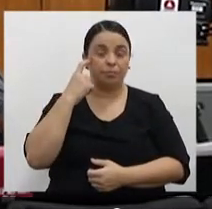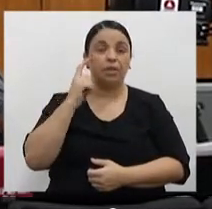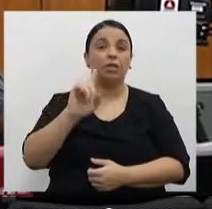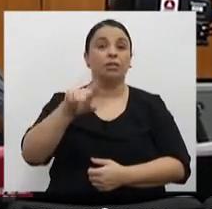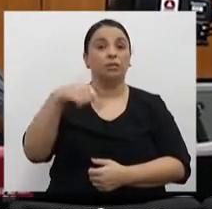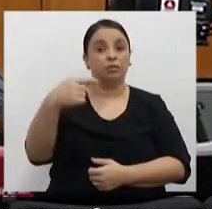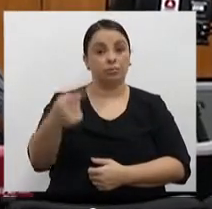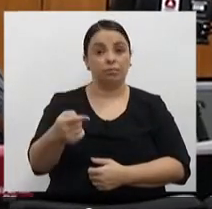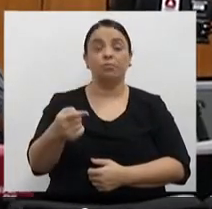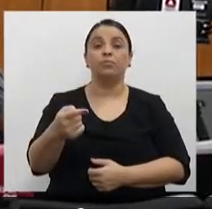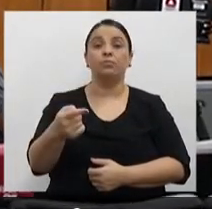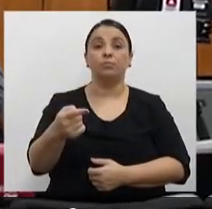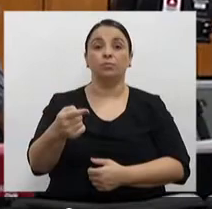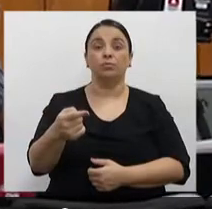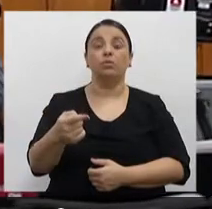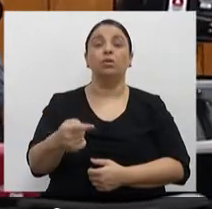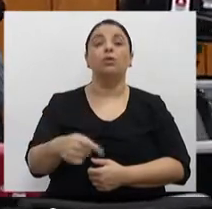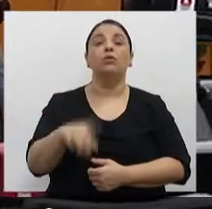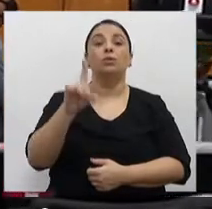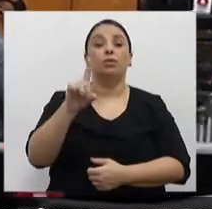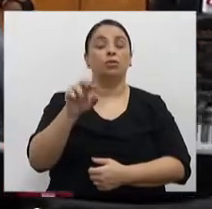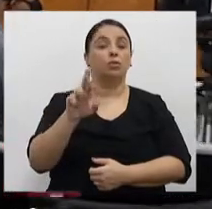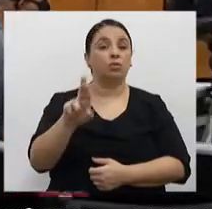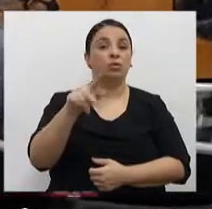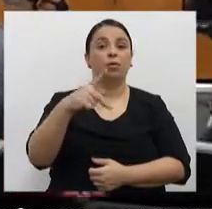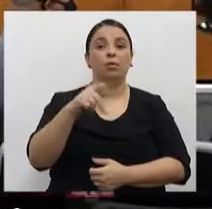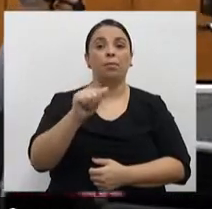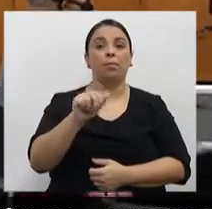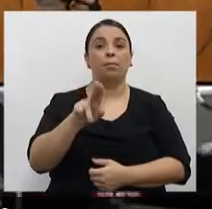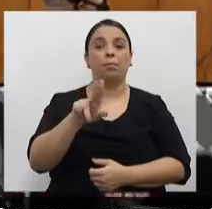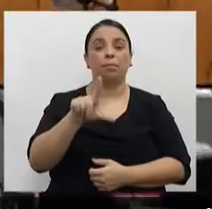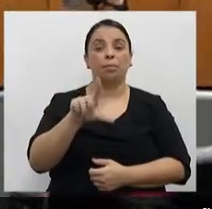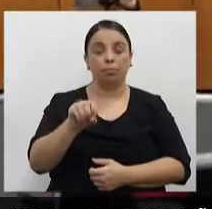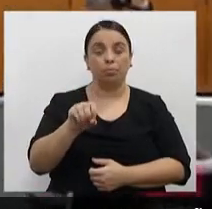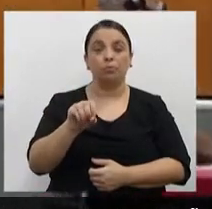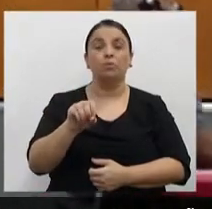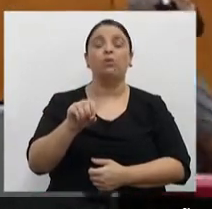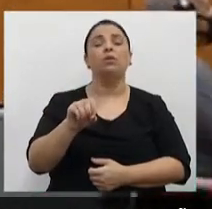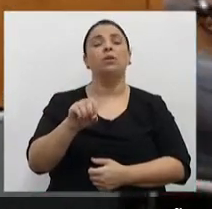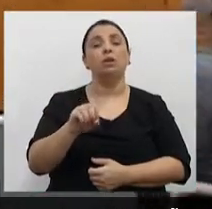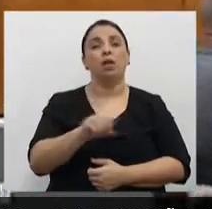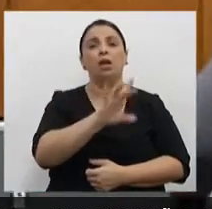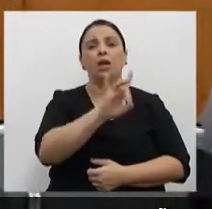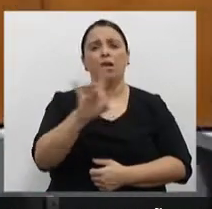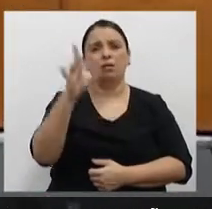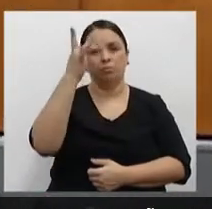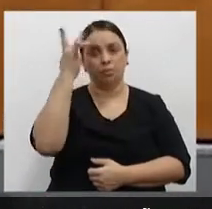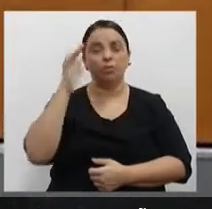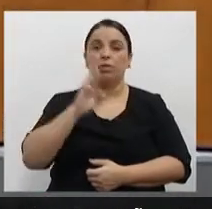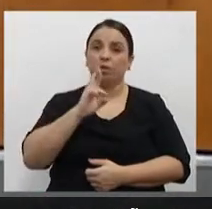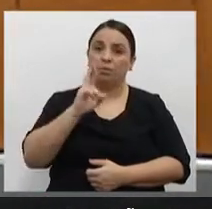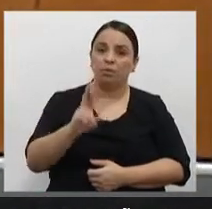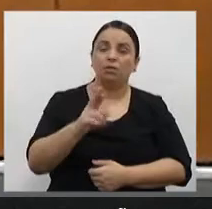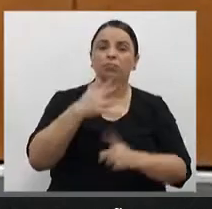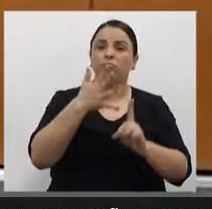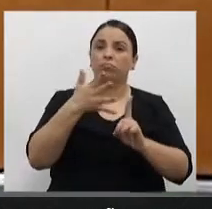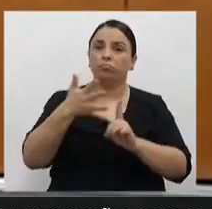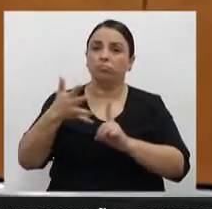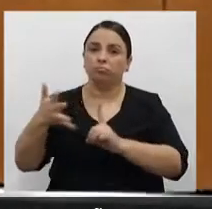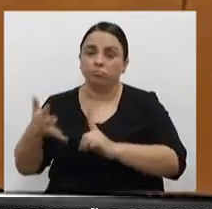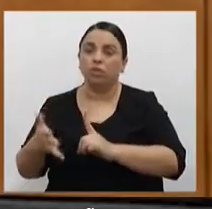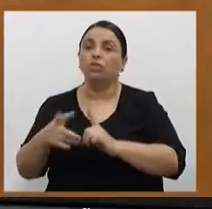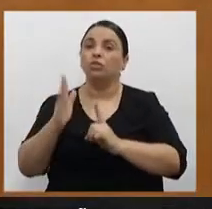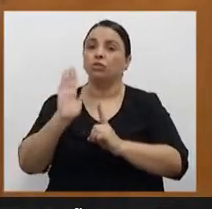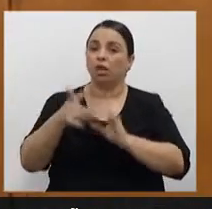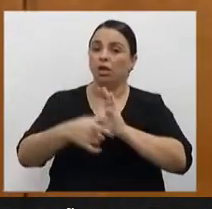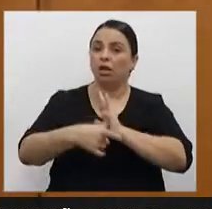para o nosso deputado doutor Paulo, e iniciamos aí a escuta dos representantes, conforme estabelecido aqui